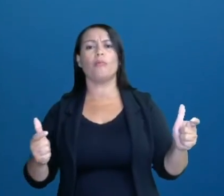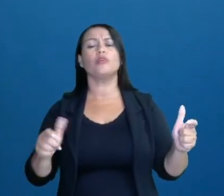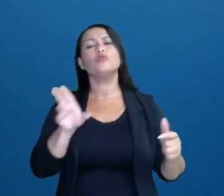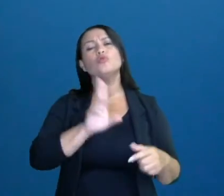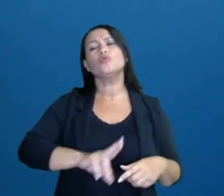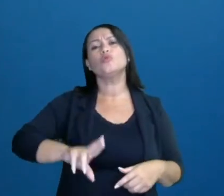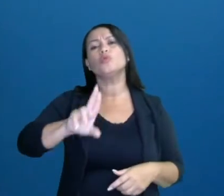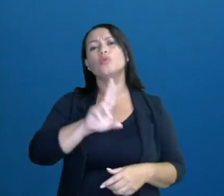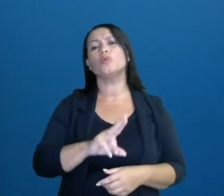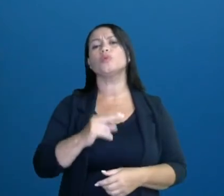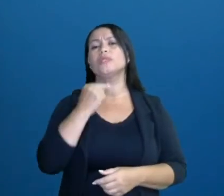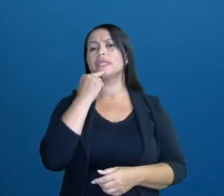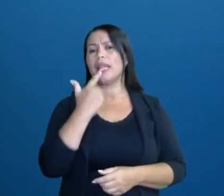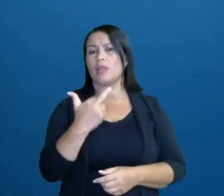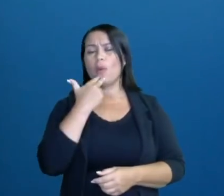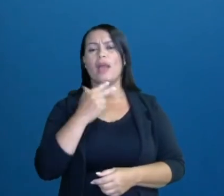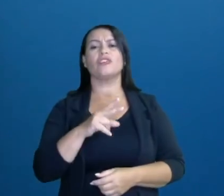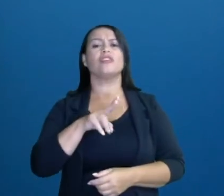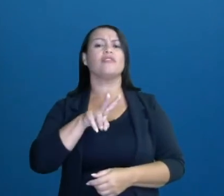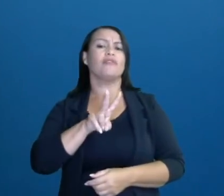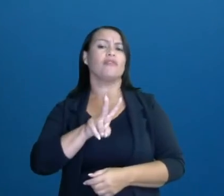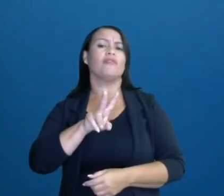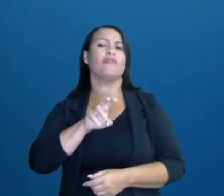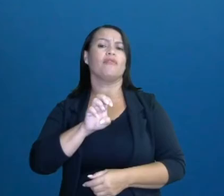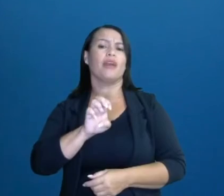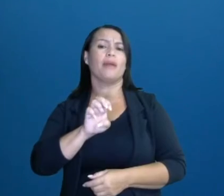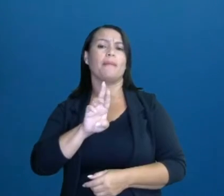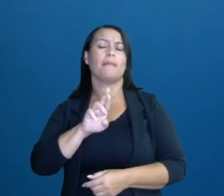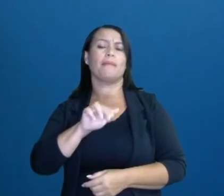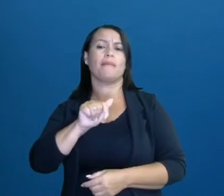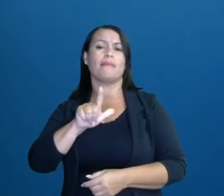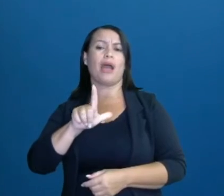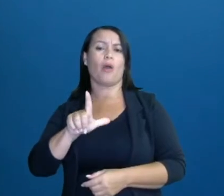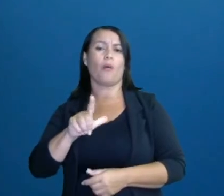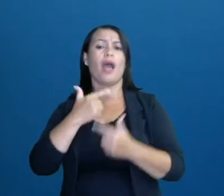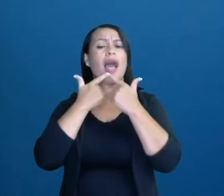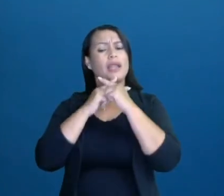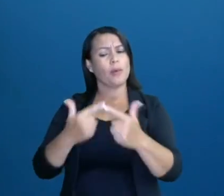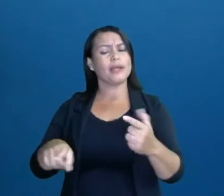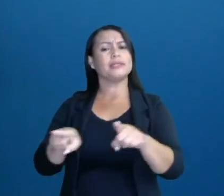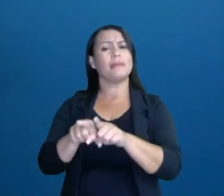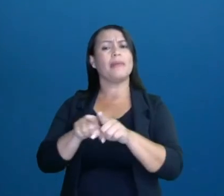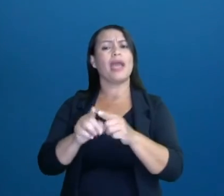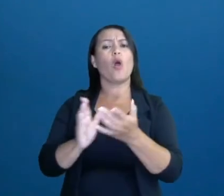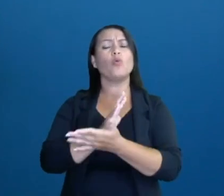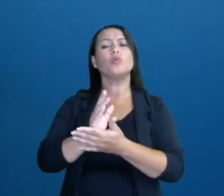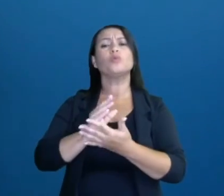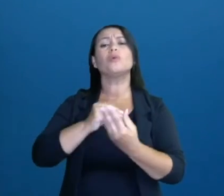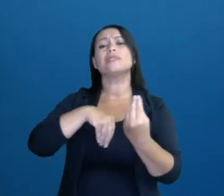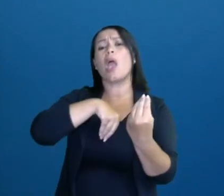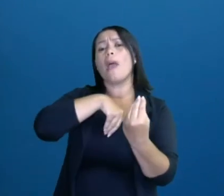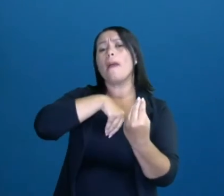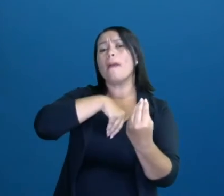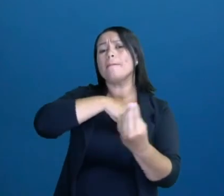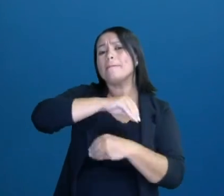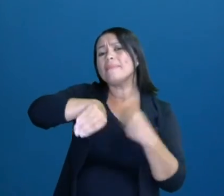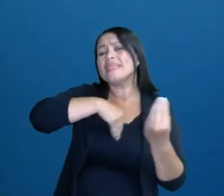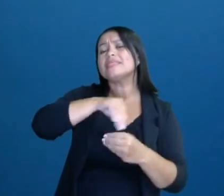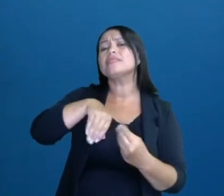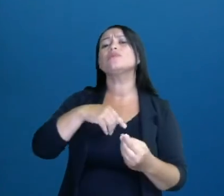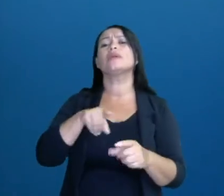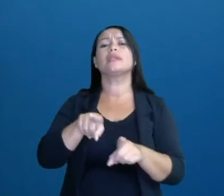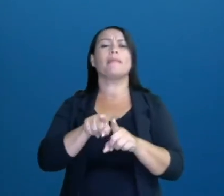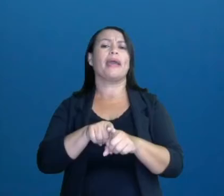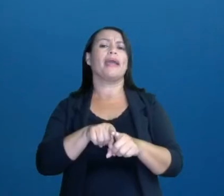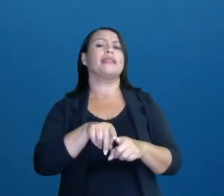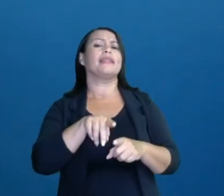uso aí dessa linguagem verbal. E temos também a linguagem mista, que é quando há uma mistura, tanto da